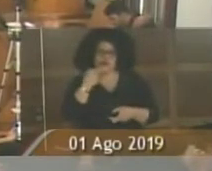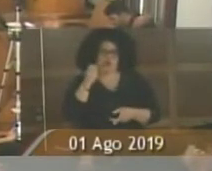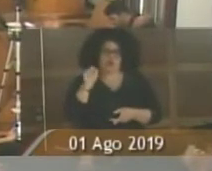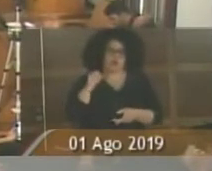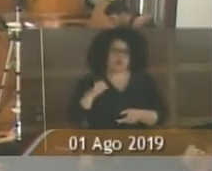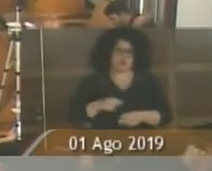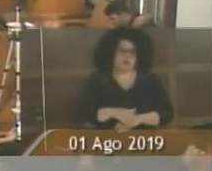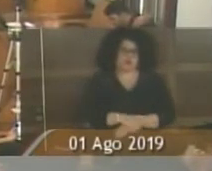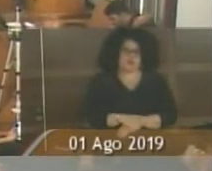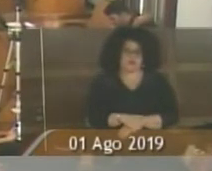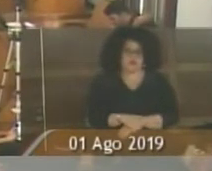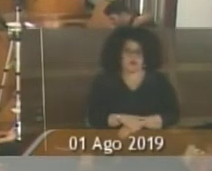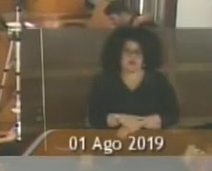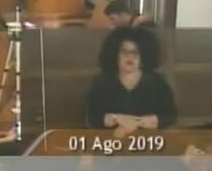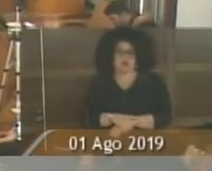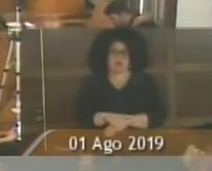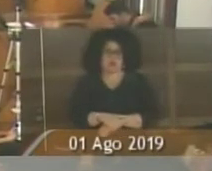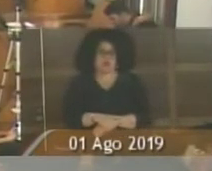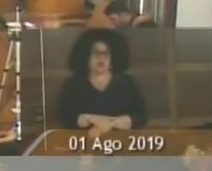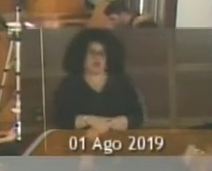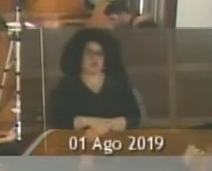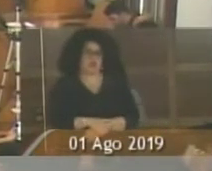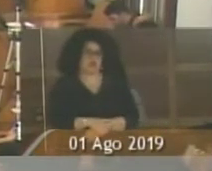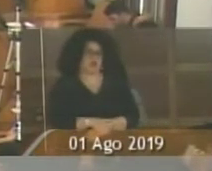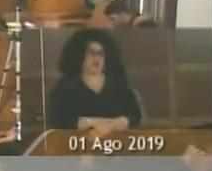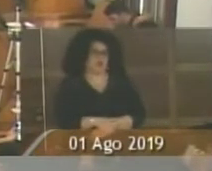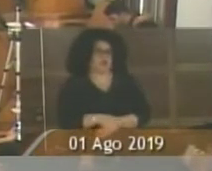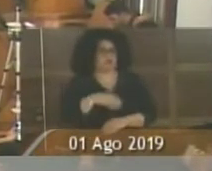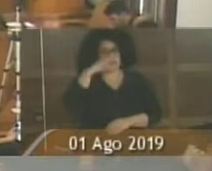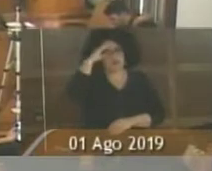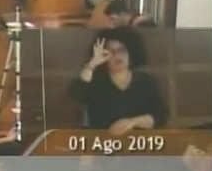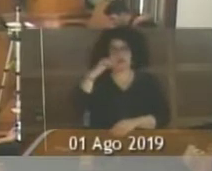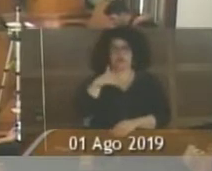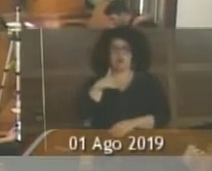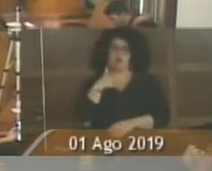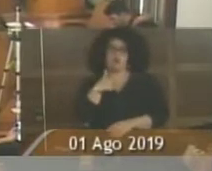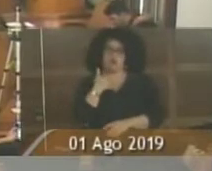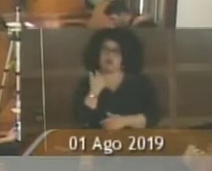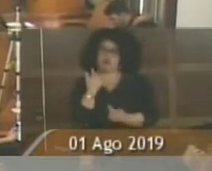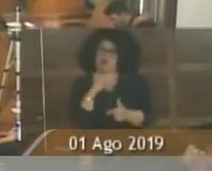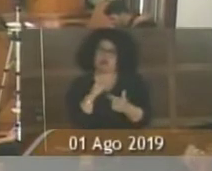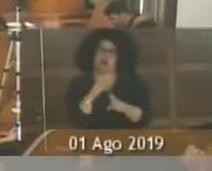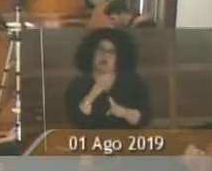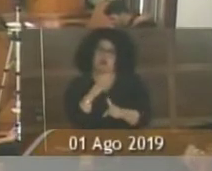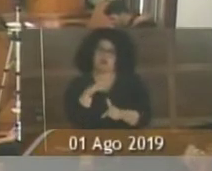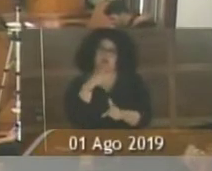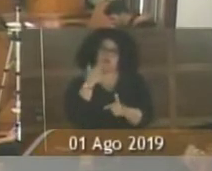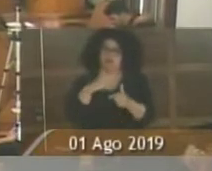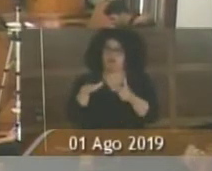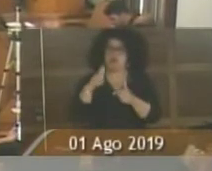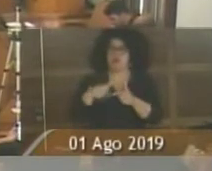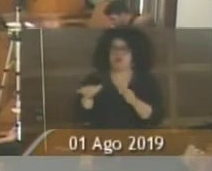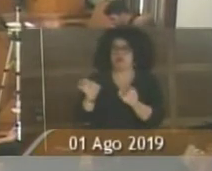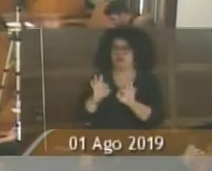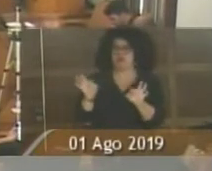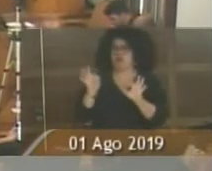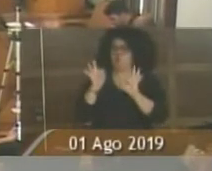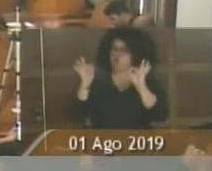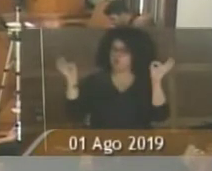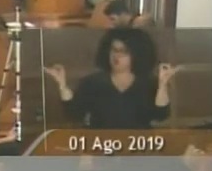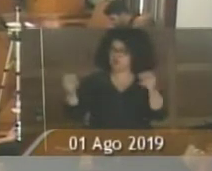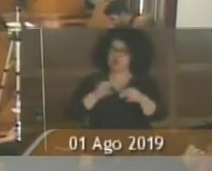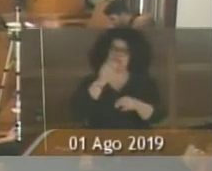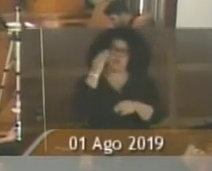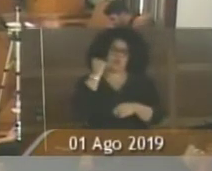Não, e eu também fui citado meu nome, né, pelo vereador. Eu quero deixar claro que também não tem nada pessoal. Simplesmente, ali todo mundo sabe que o